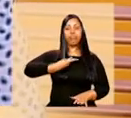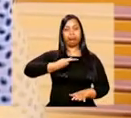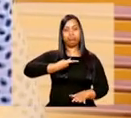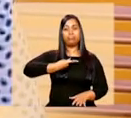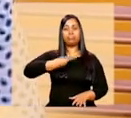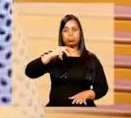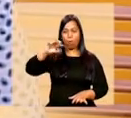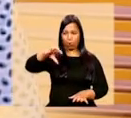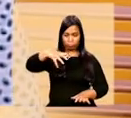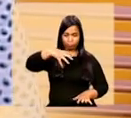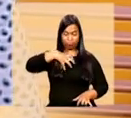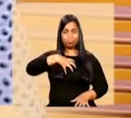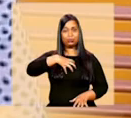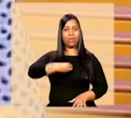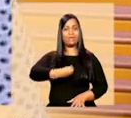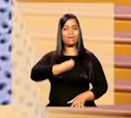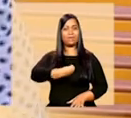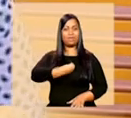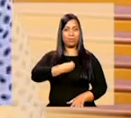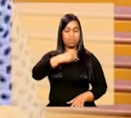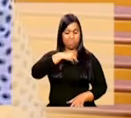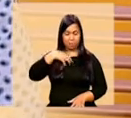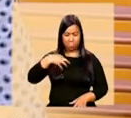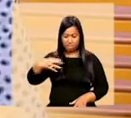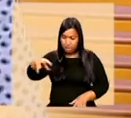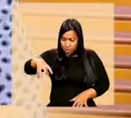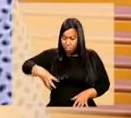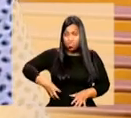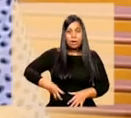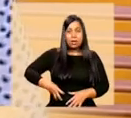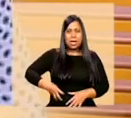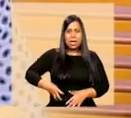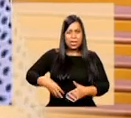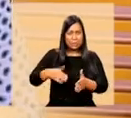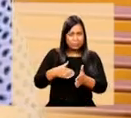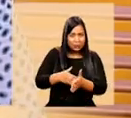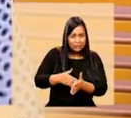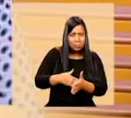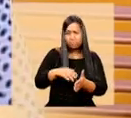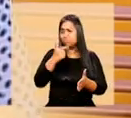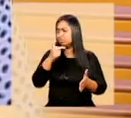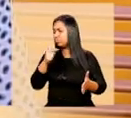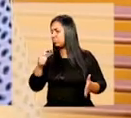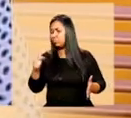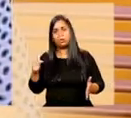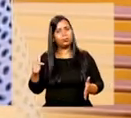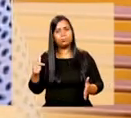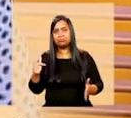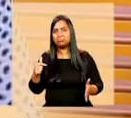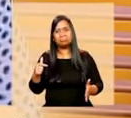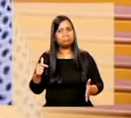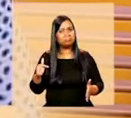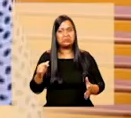de poder ter a chance de viver. Então, para mim não tem limitação. Não tem limitação, não tem